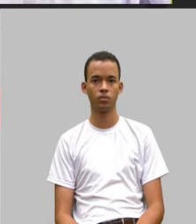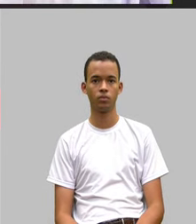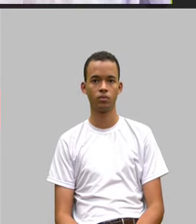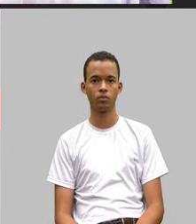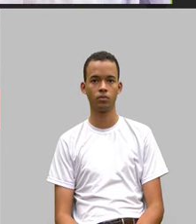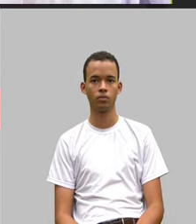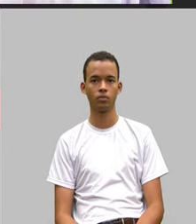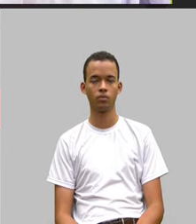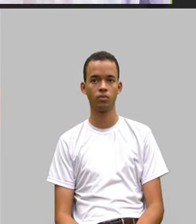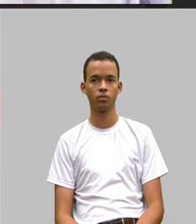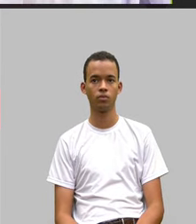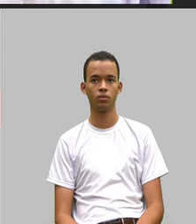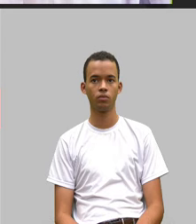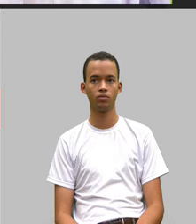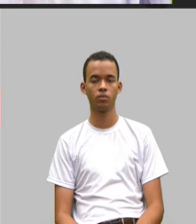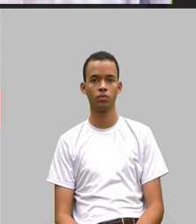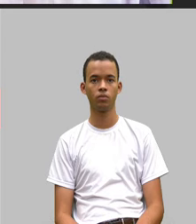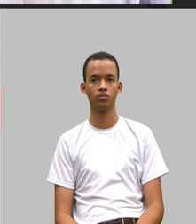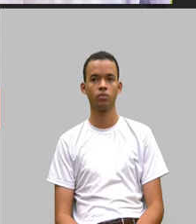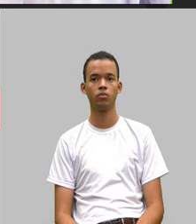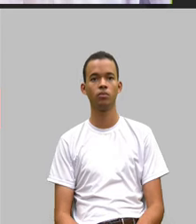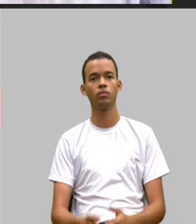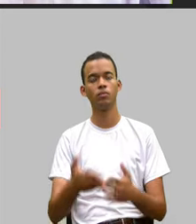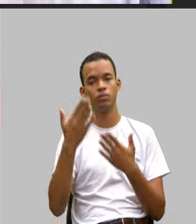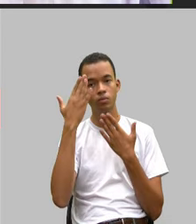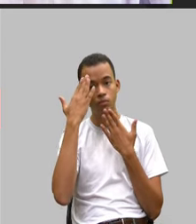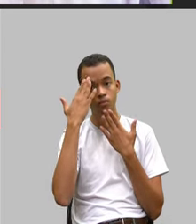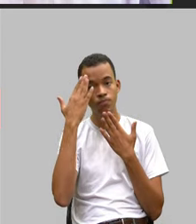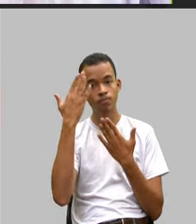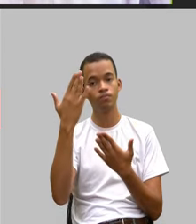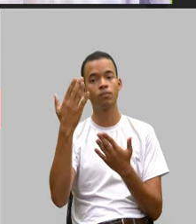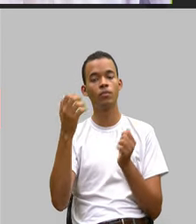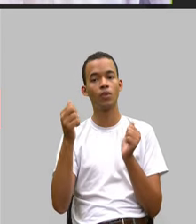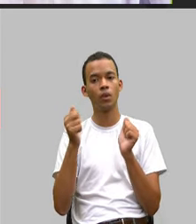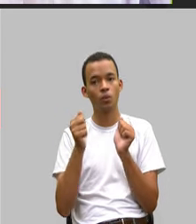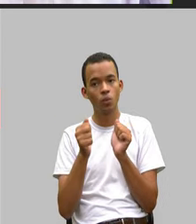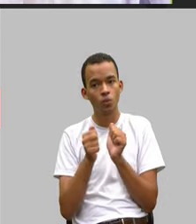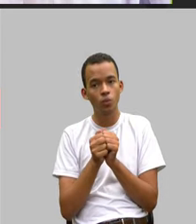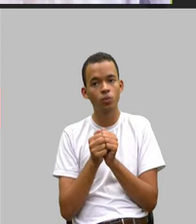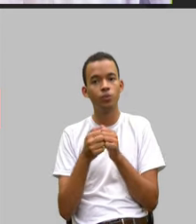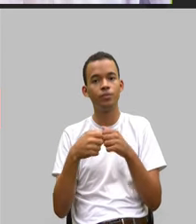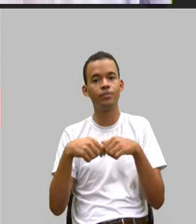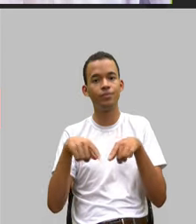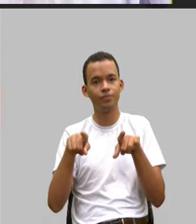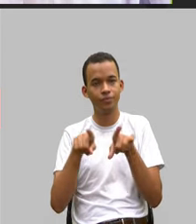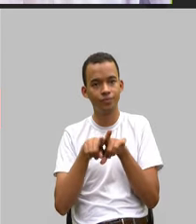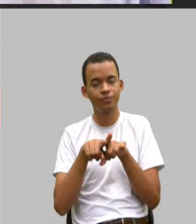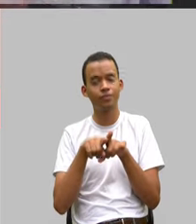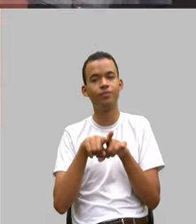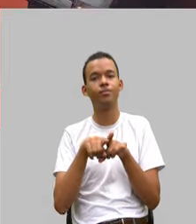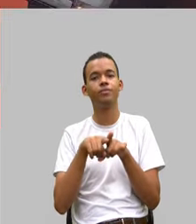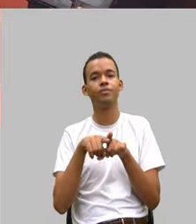fim gostaria de agradecer muito feliz de estar construindo isso aqui junto com todo mundo